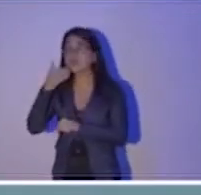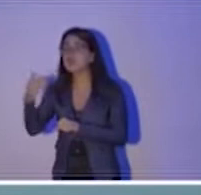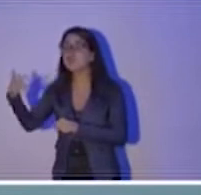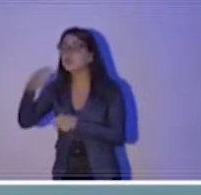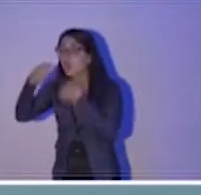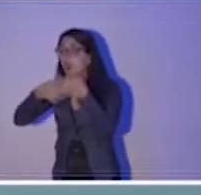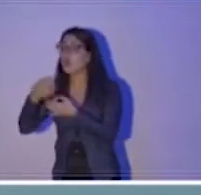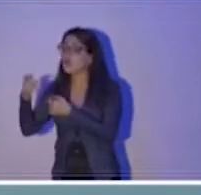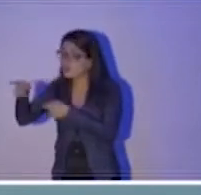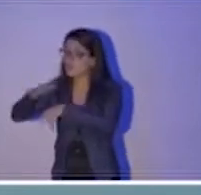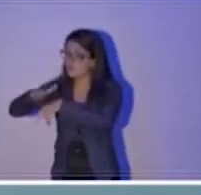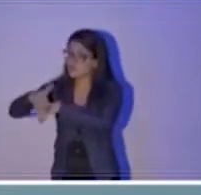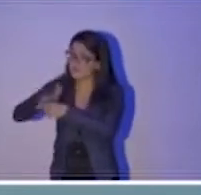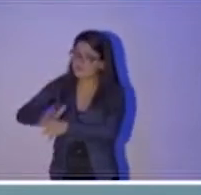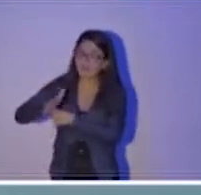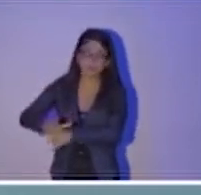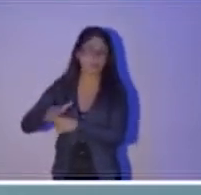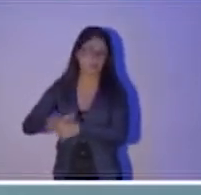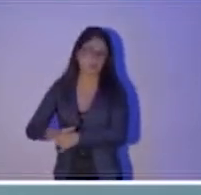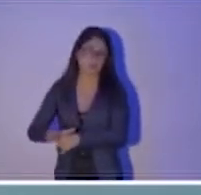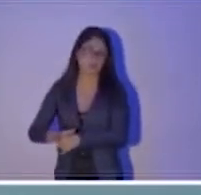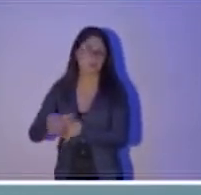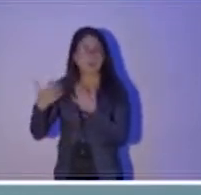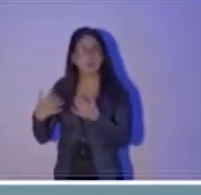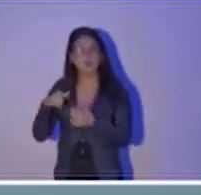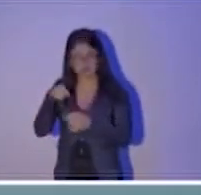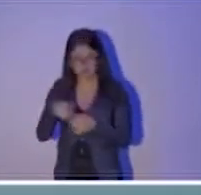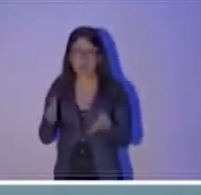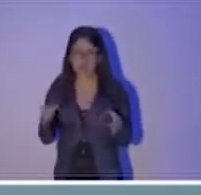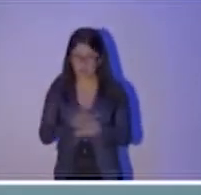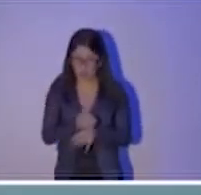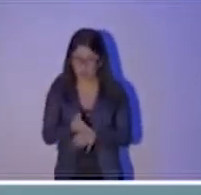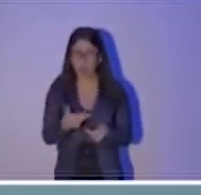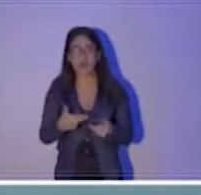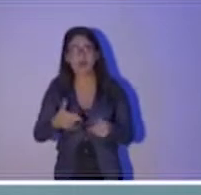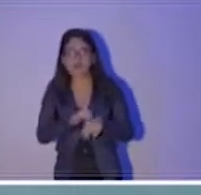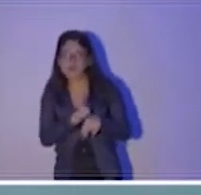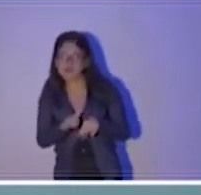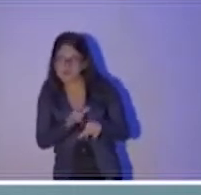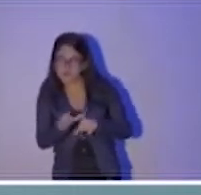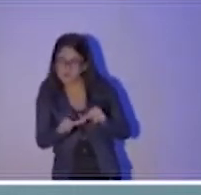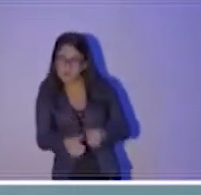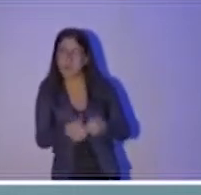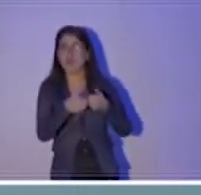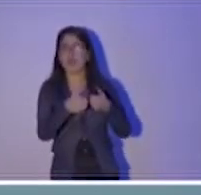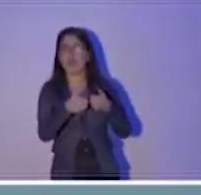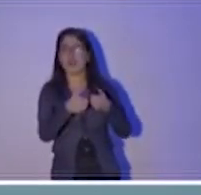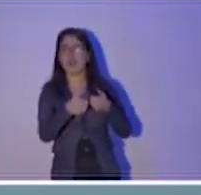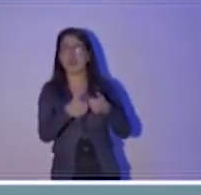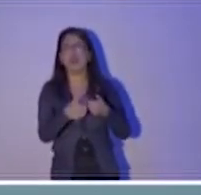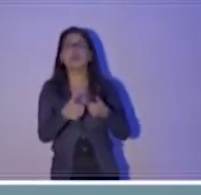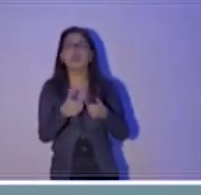de colaboração, além de aperfeiçoar o que está aqui, o que já está sendo feito. Essa